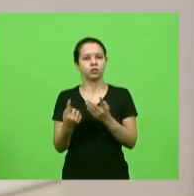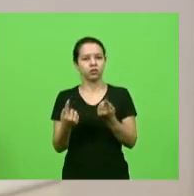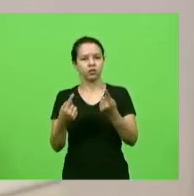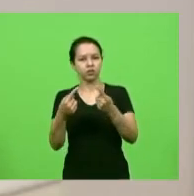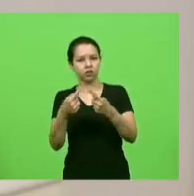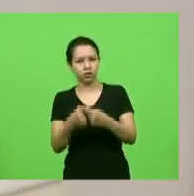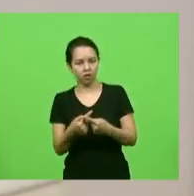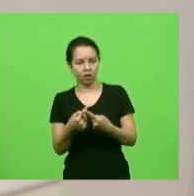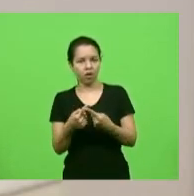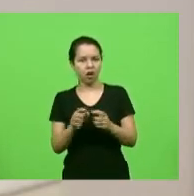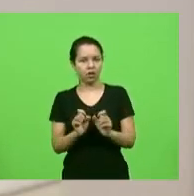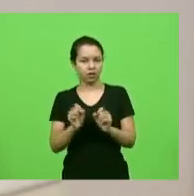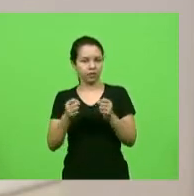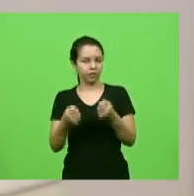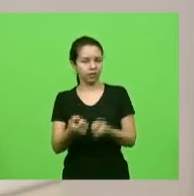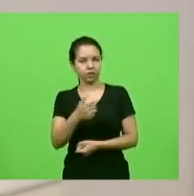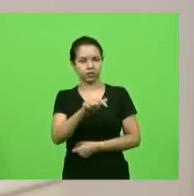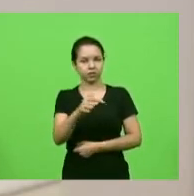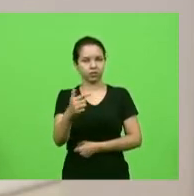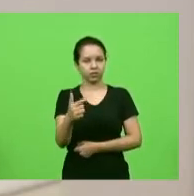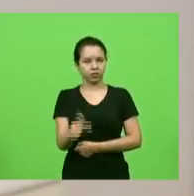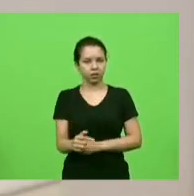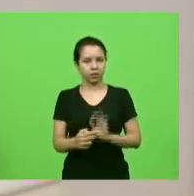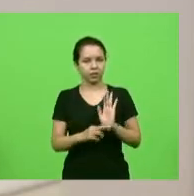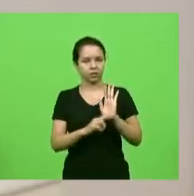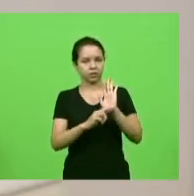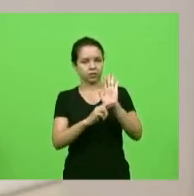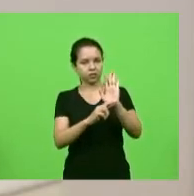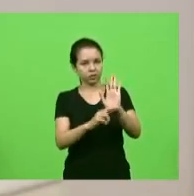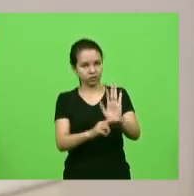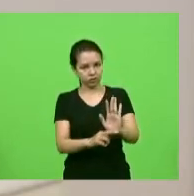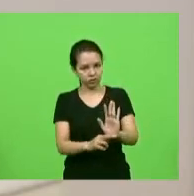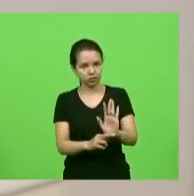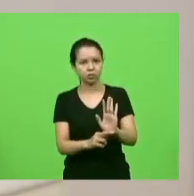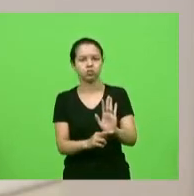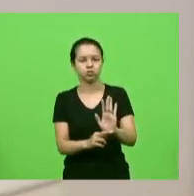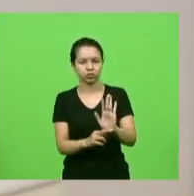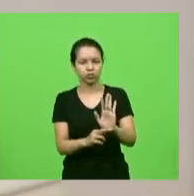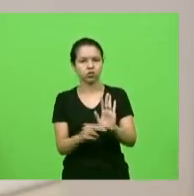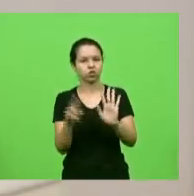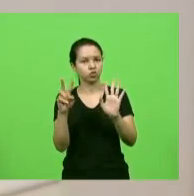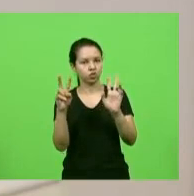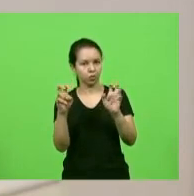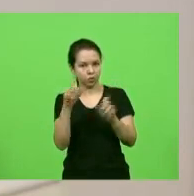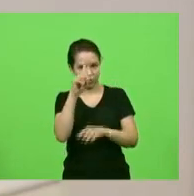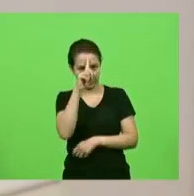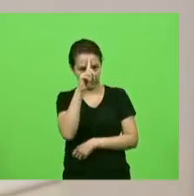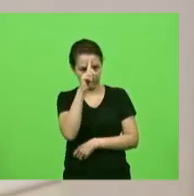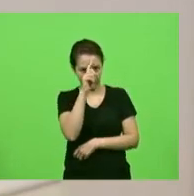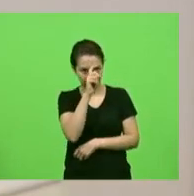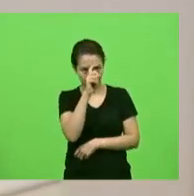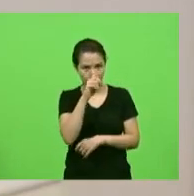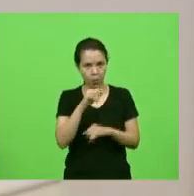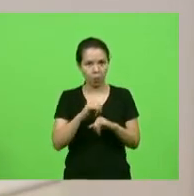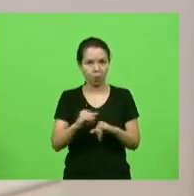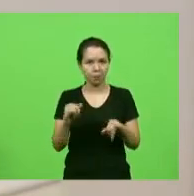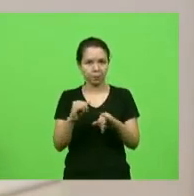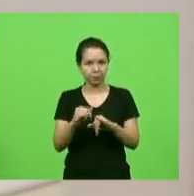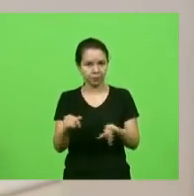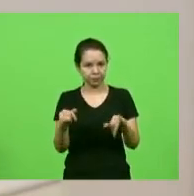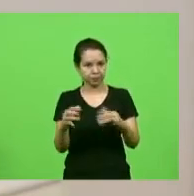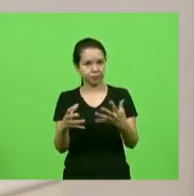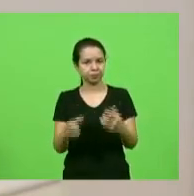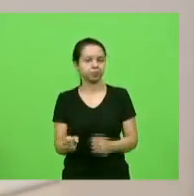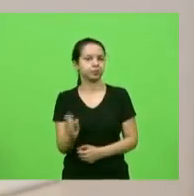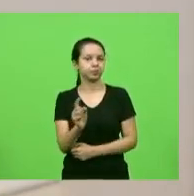então, que a representação é inepta no que trata do hospital de campanha, razão pela qual não deve ser recebida nesse aspecto, e nos